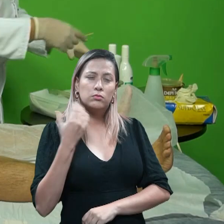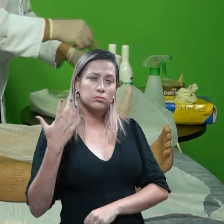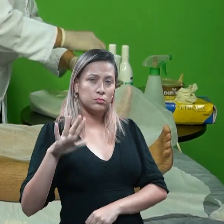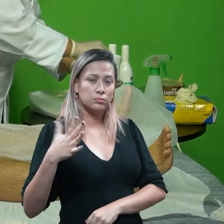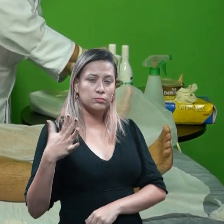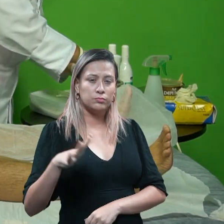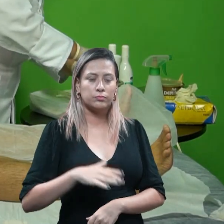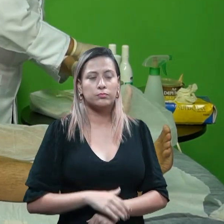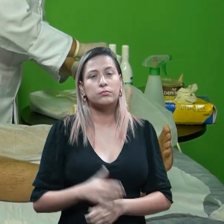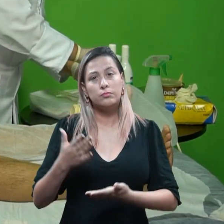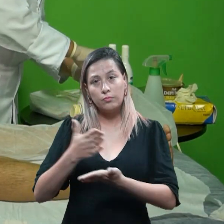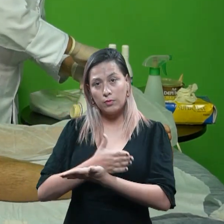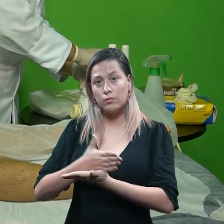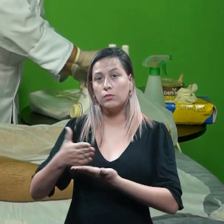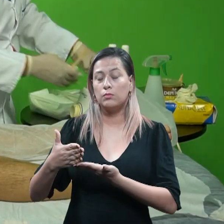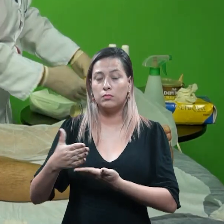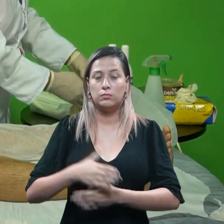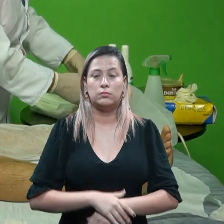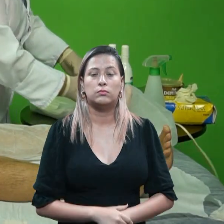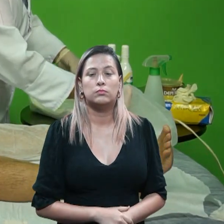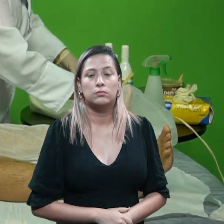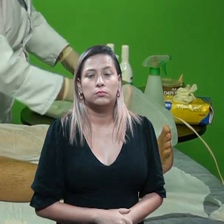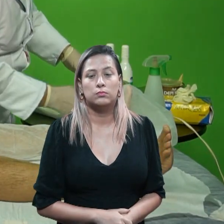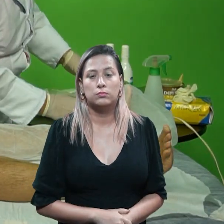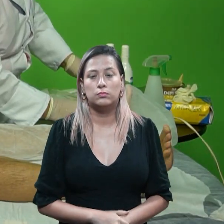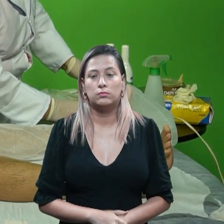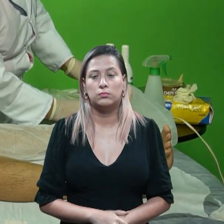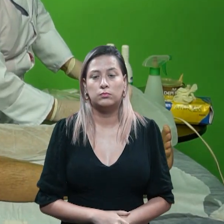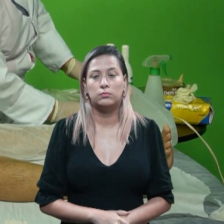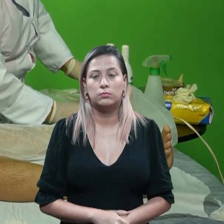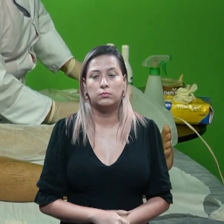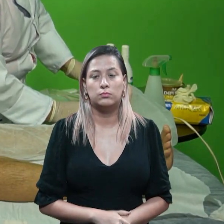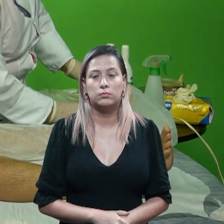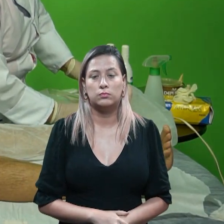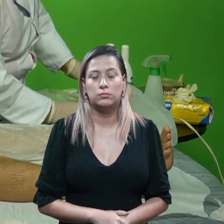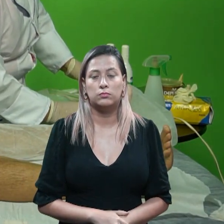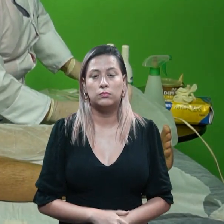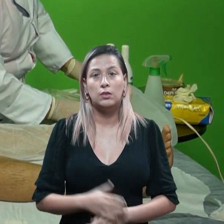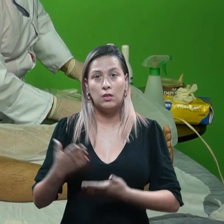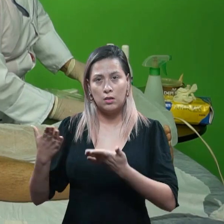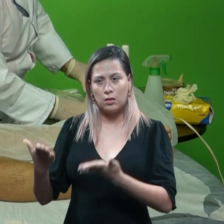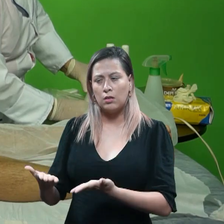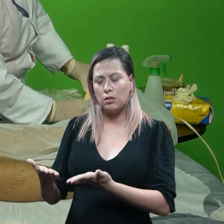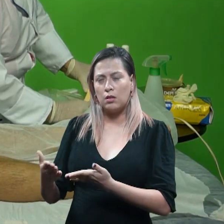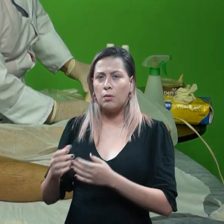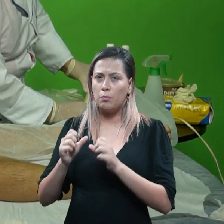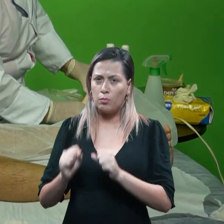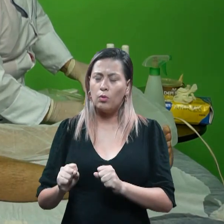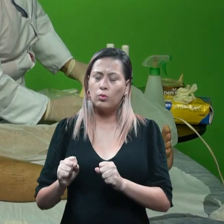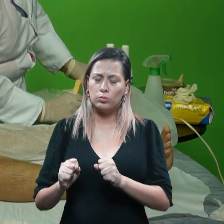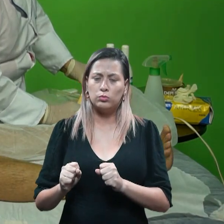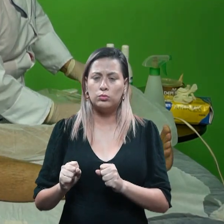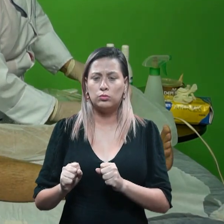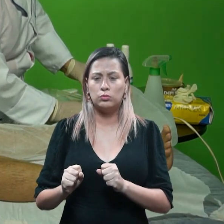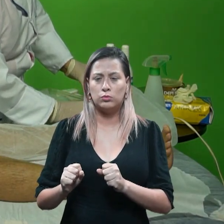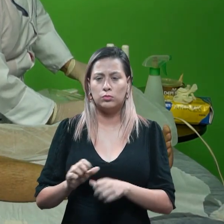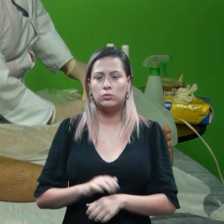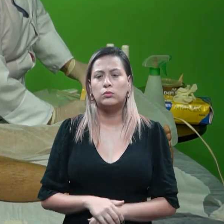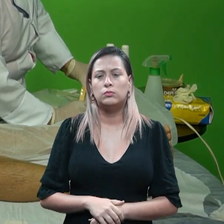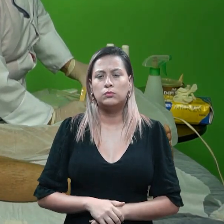certo? E vou iniciar os processos. A termocera, ela pode ser regulada,